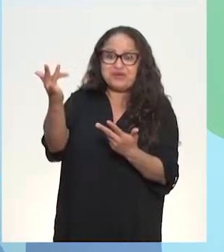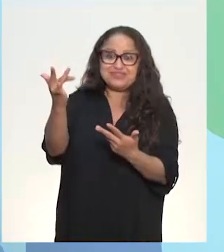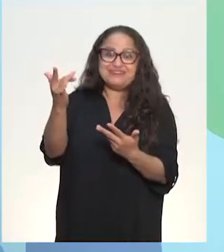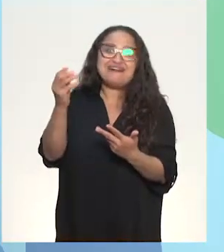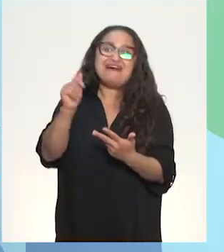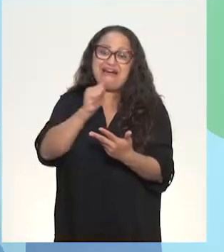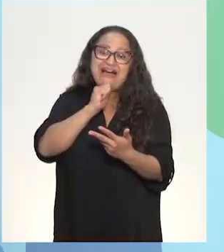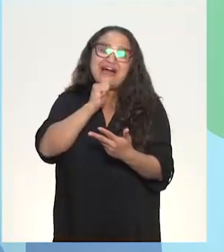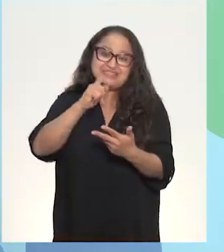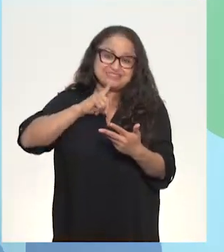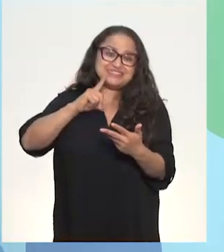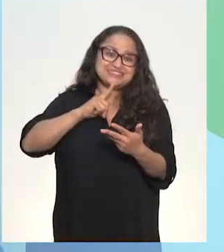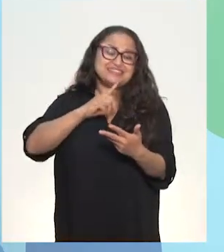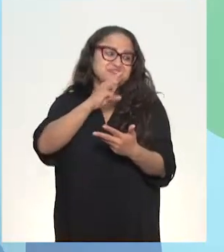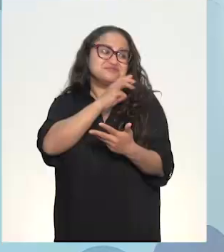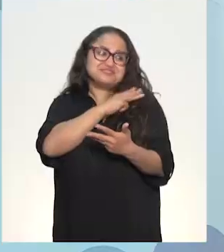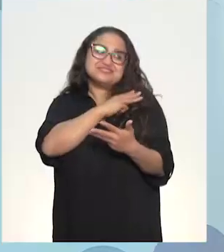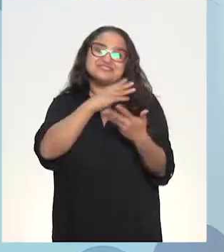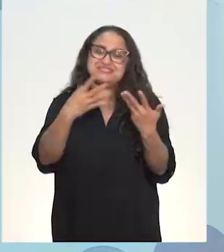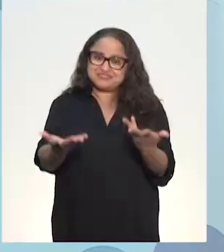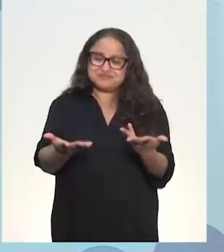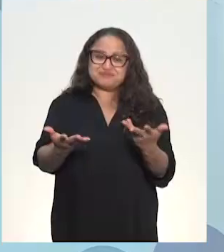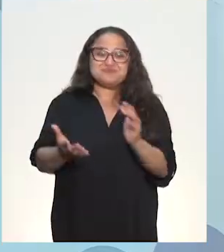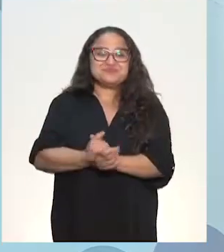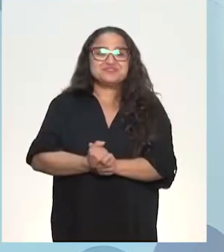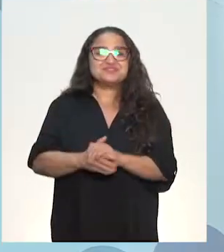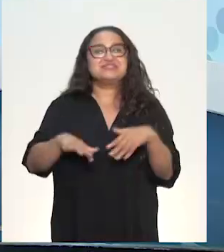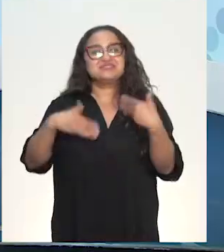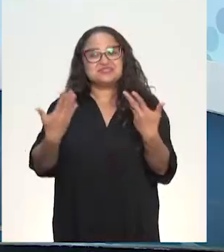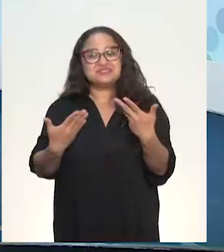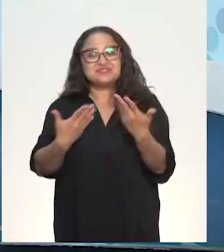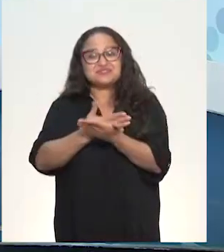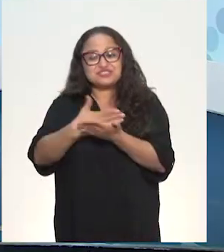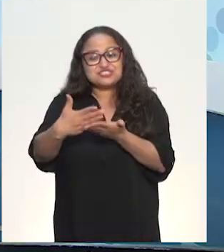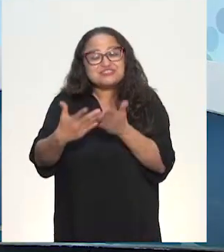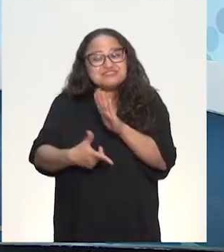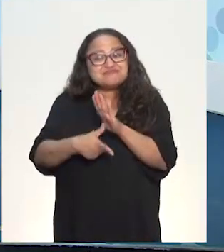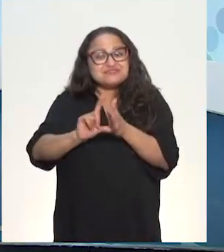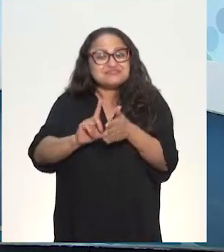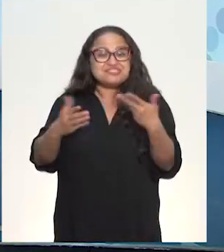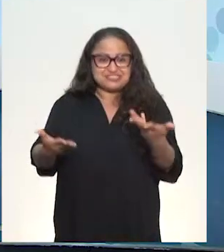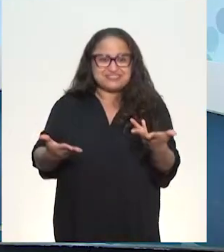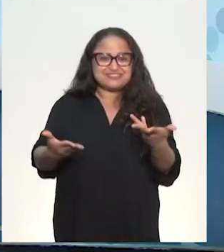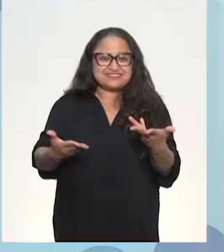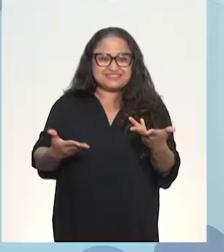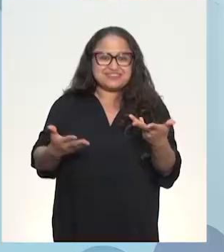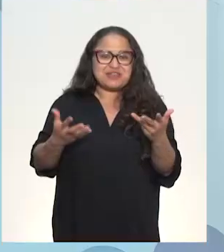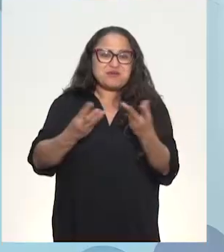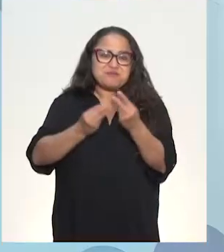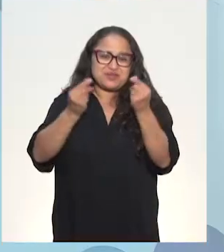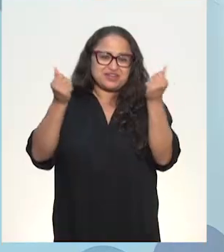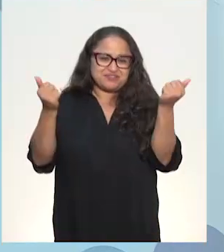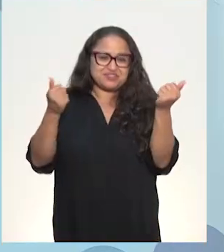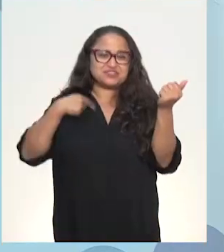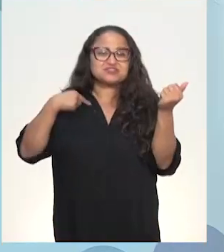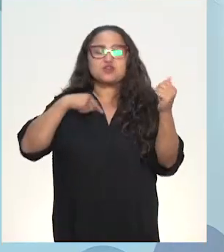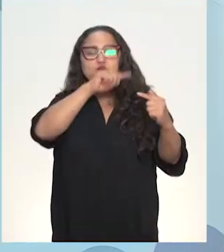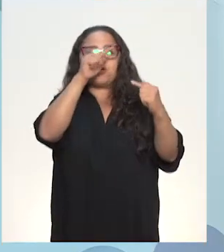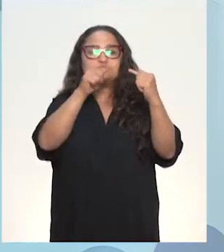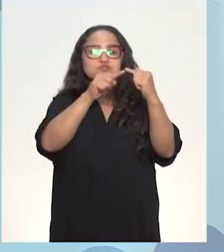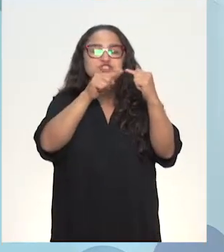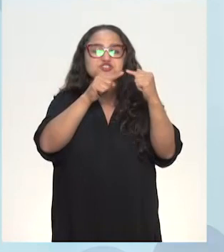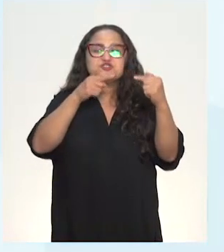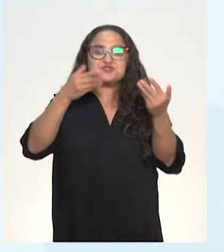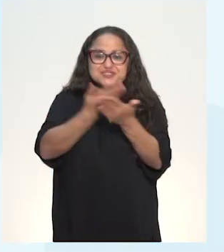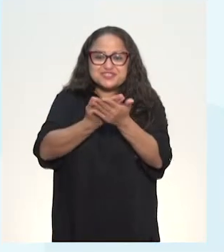tenho terceira série. Você ainda tem... Nossa, então Então, eu adiantamos a cheguei mais aula. cedo, cheguei mais cedo. Maravilha, professora, quais são os objetivos da aula de